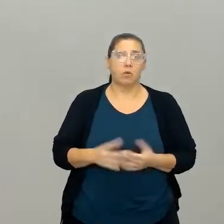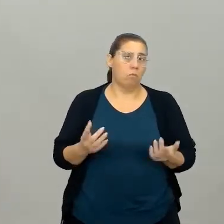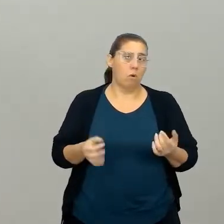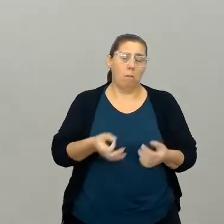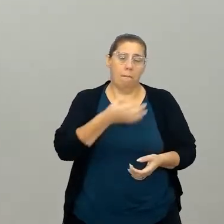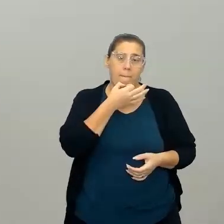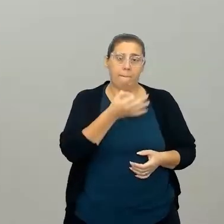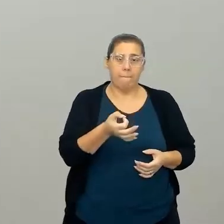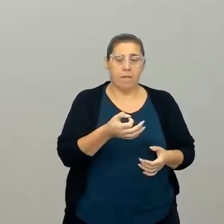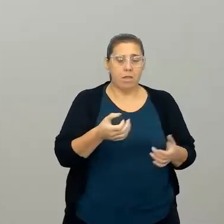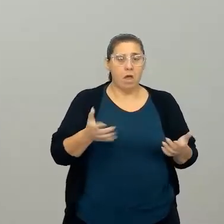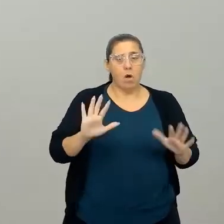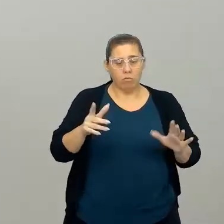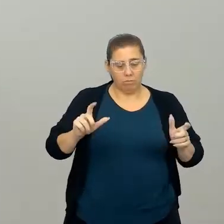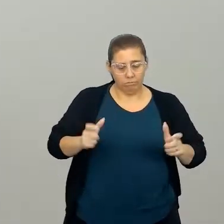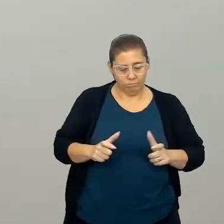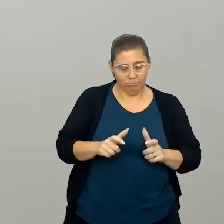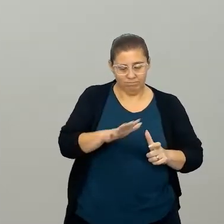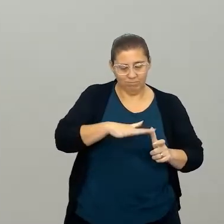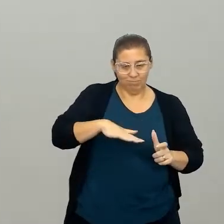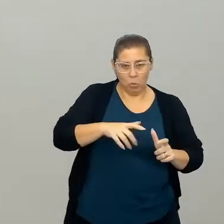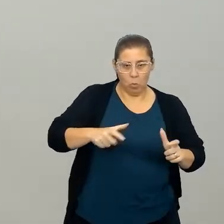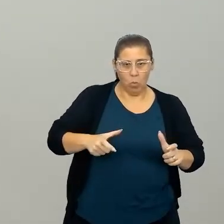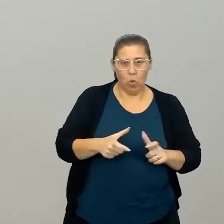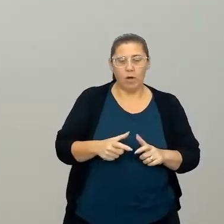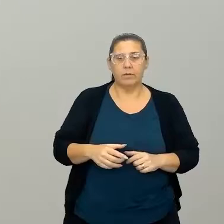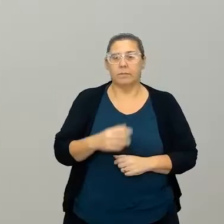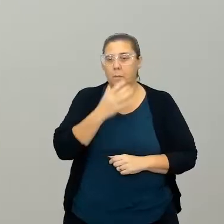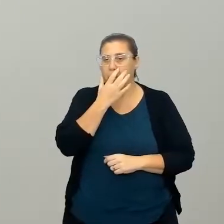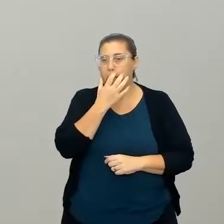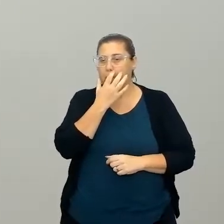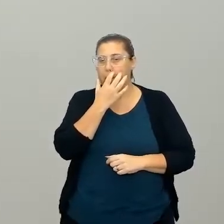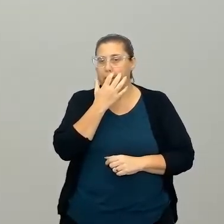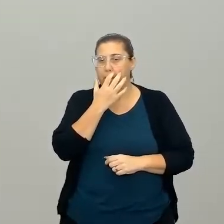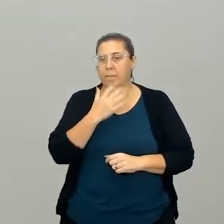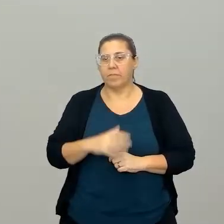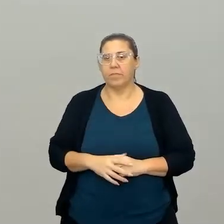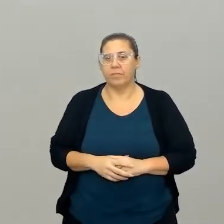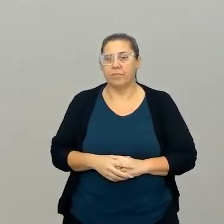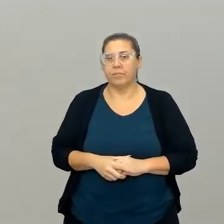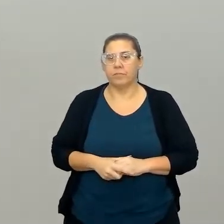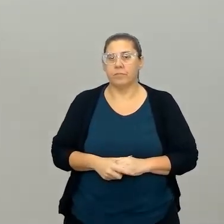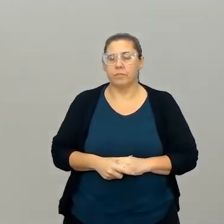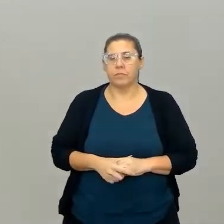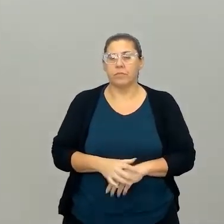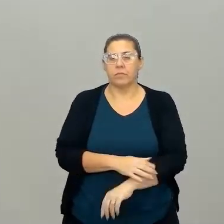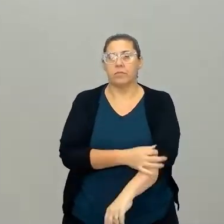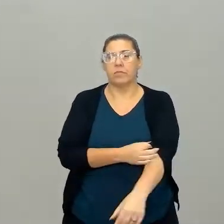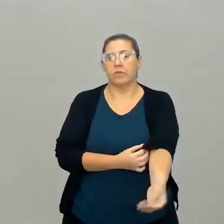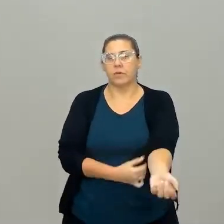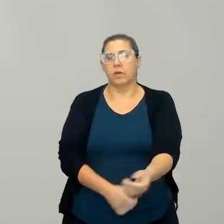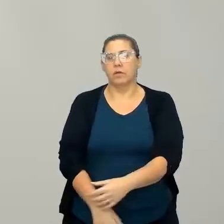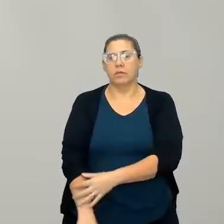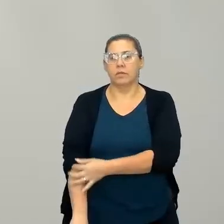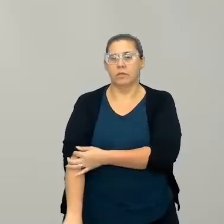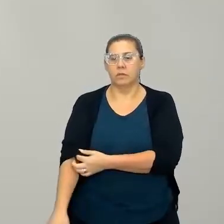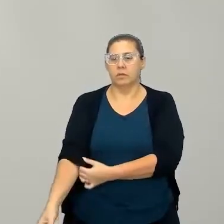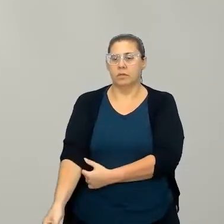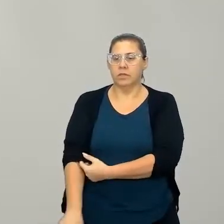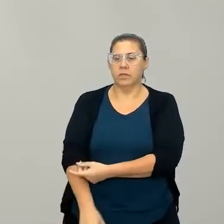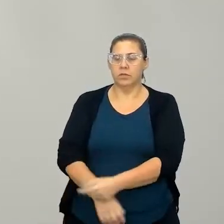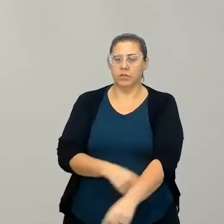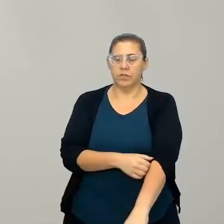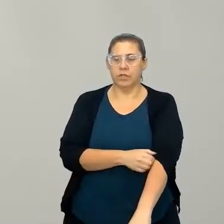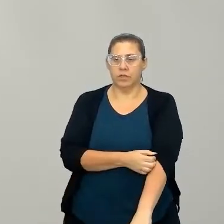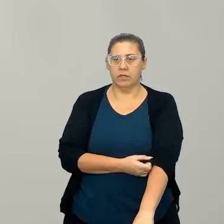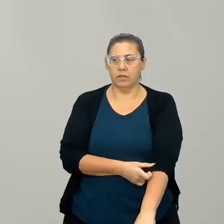vista mais macro-localizado. Lê para nós aqui a segunda. E-commerce, logística, né? Eu ainda sou old